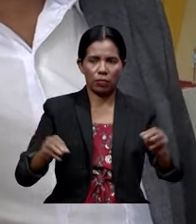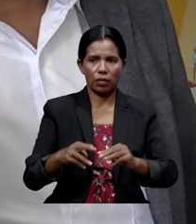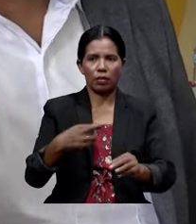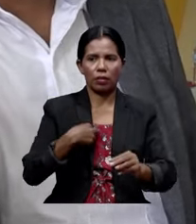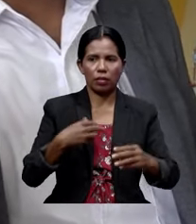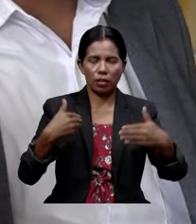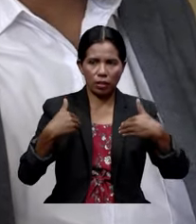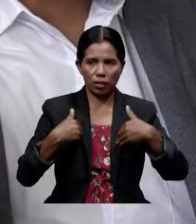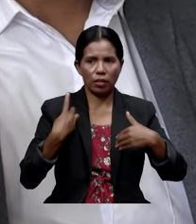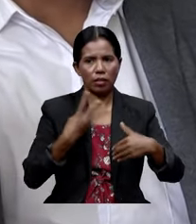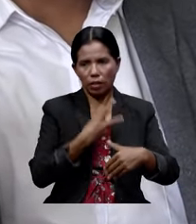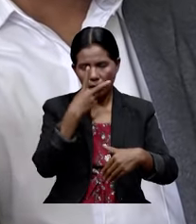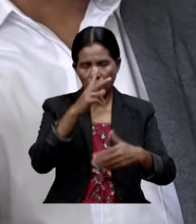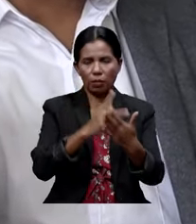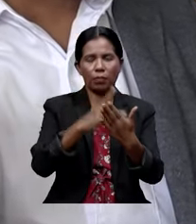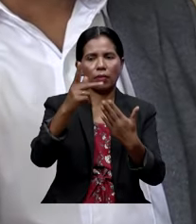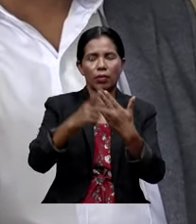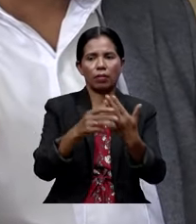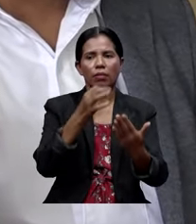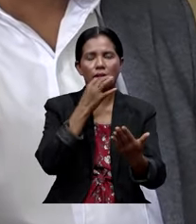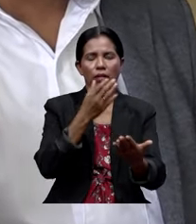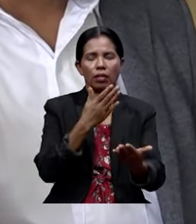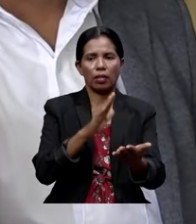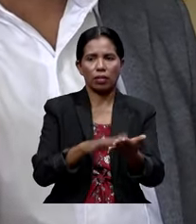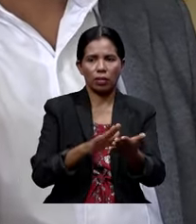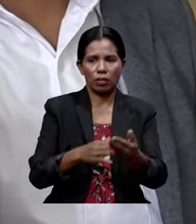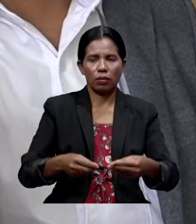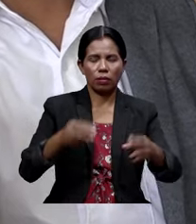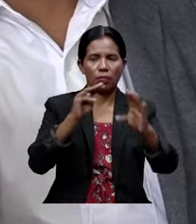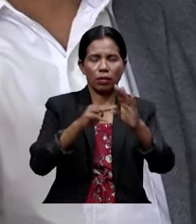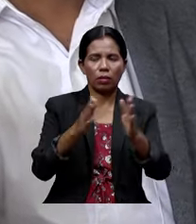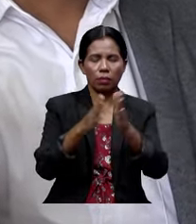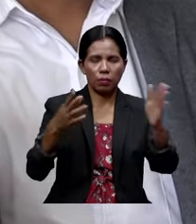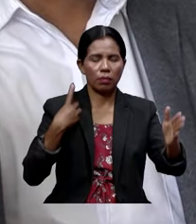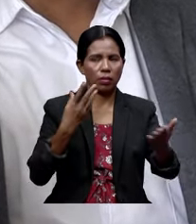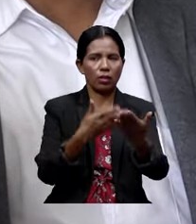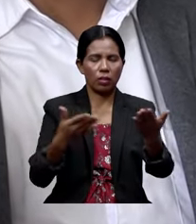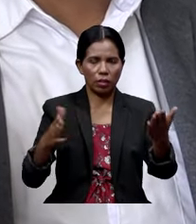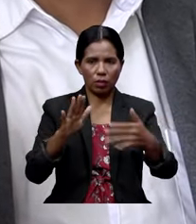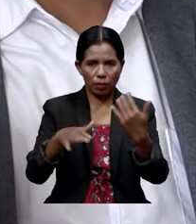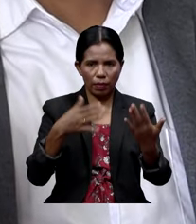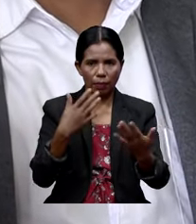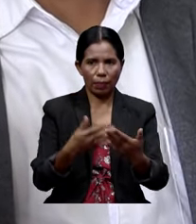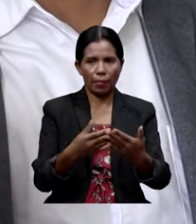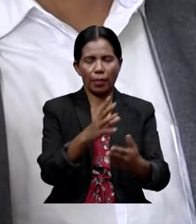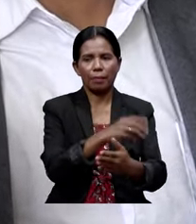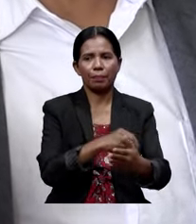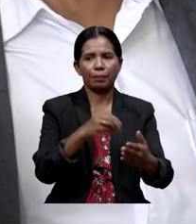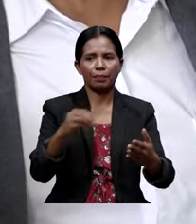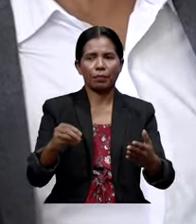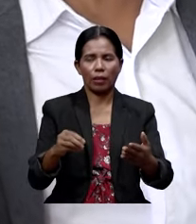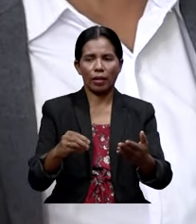mas ita é que está programa merenda escolar, né? Oferece mercado da boa, ita é produtos local, será. Ita é menu, ita